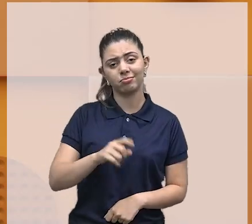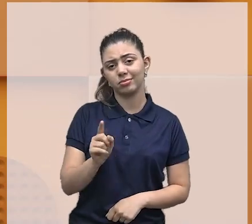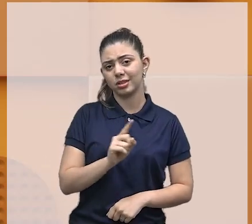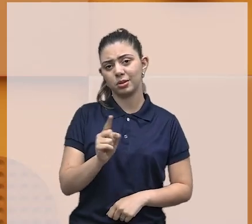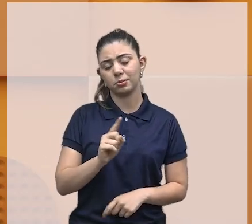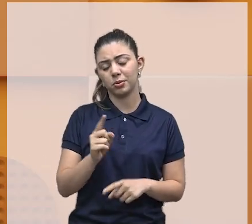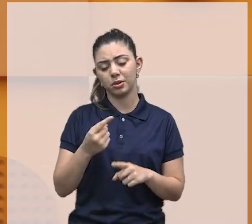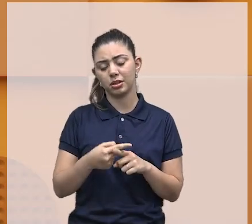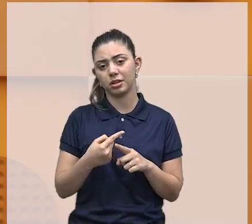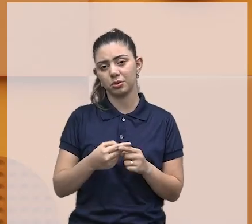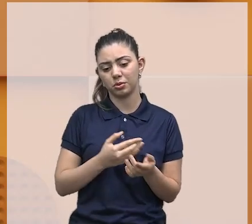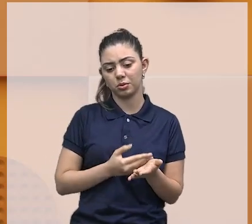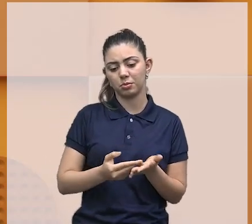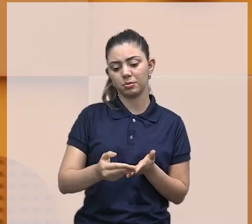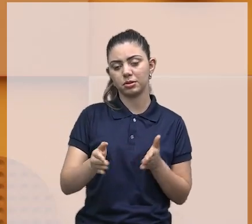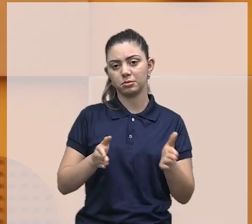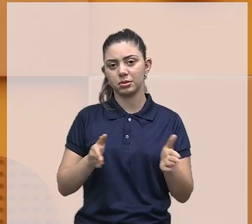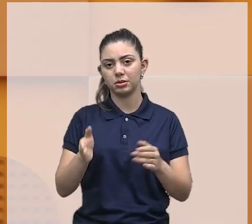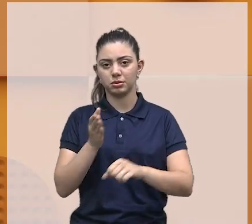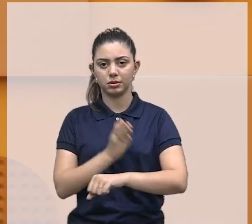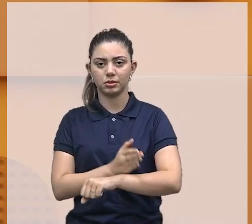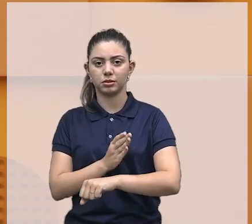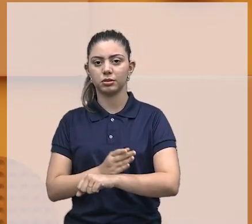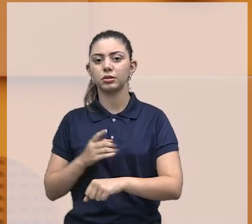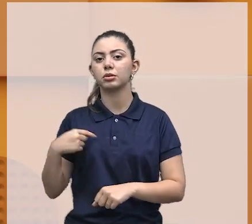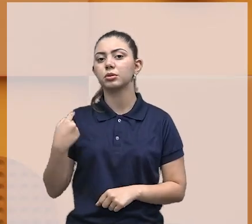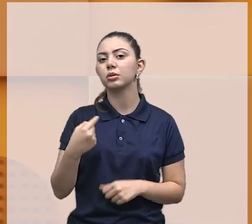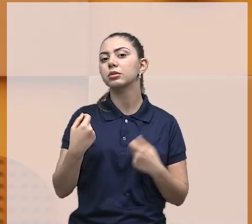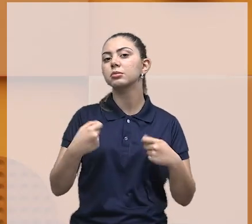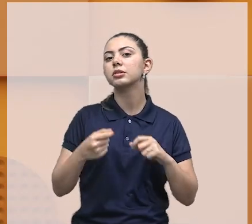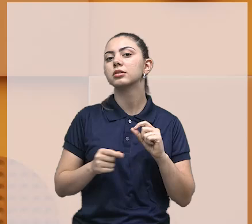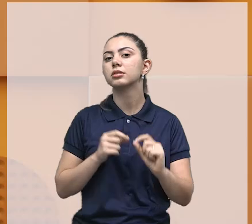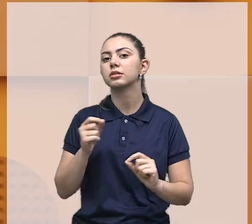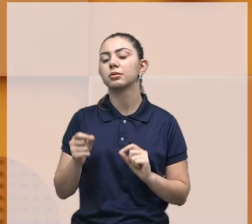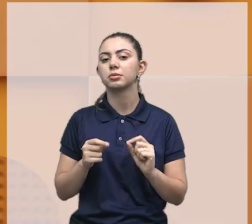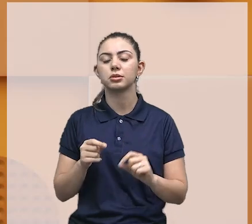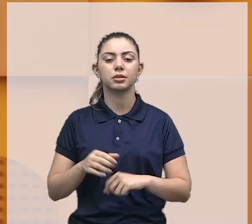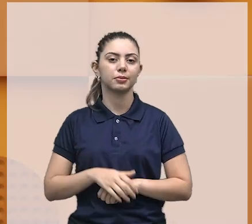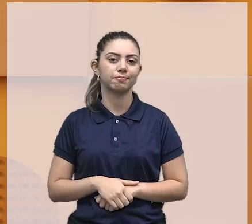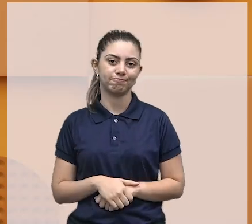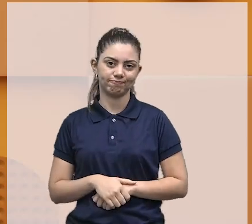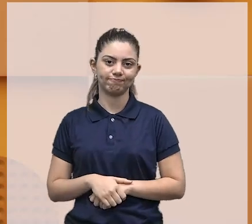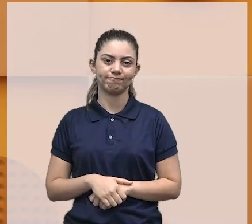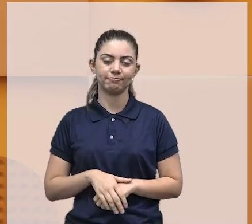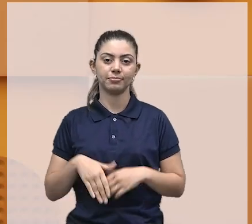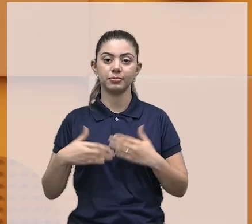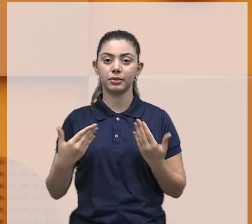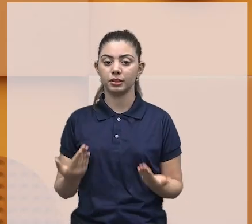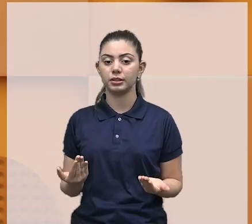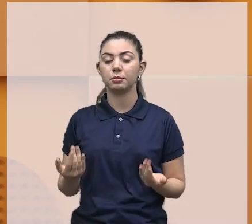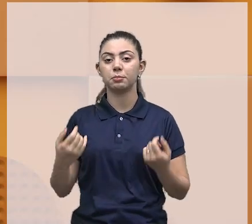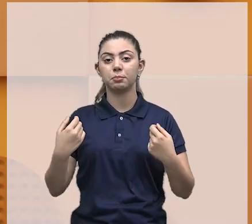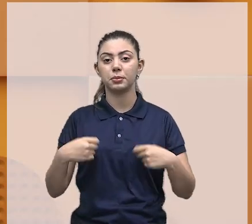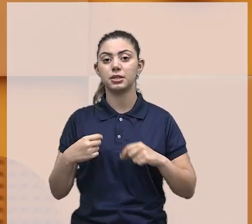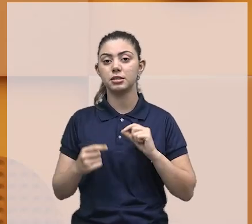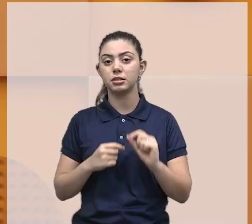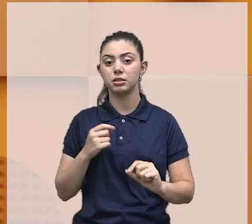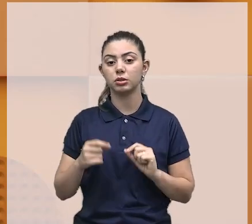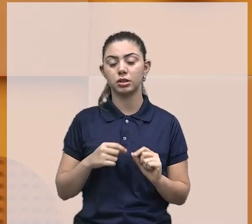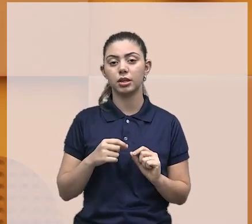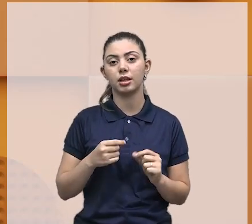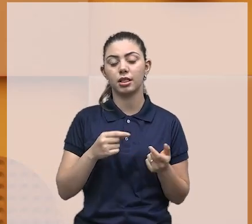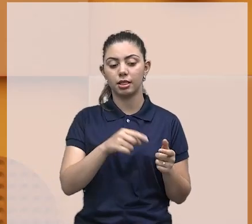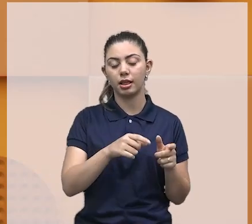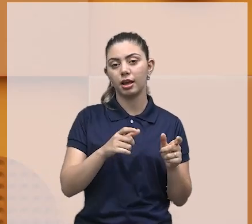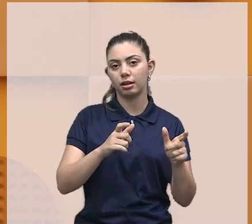Idade Média, precisamos, então, fazer o quê? Não é mesmo? Fazer com que a gente tenha ali a manutenção, né, das terras